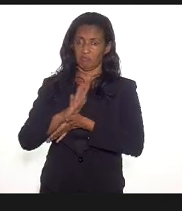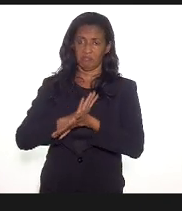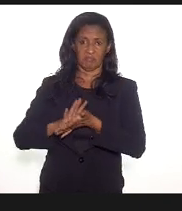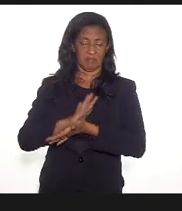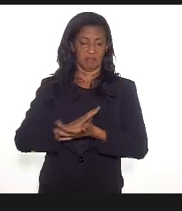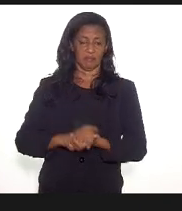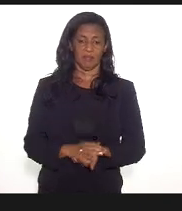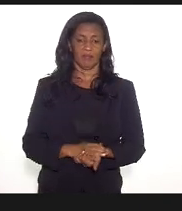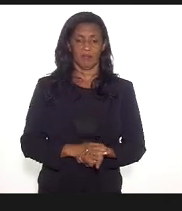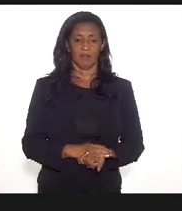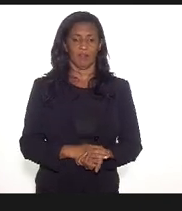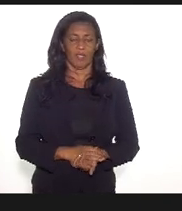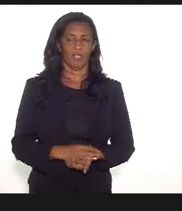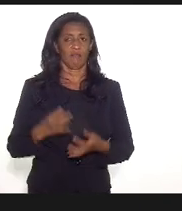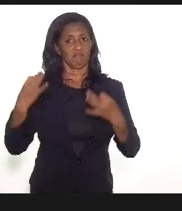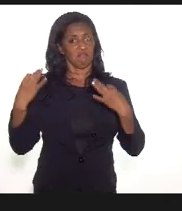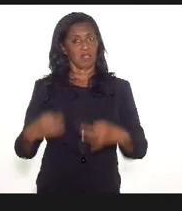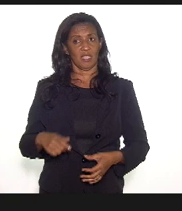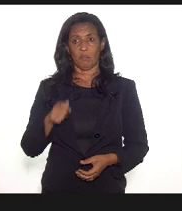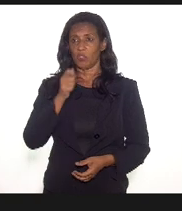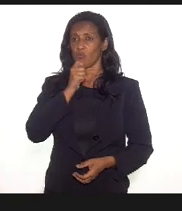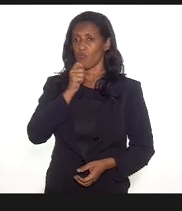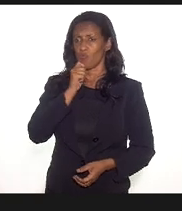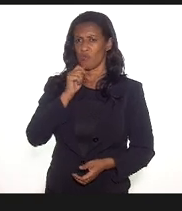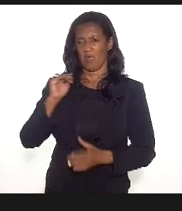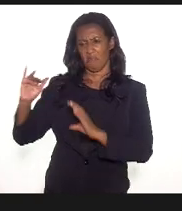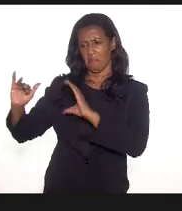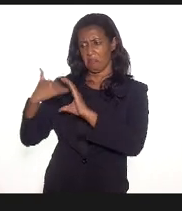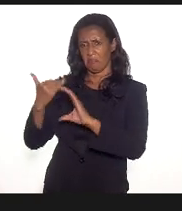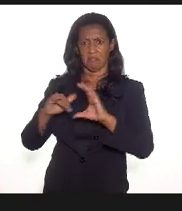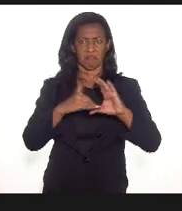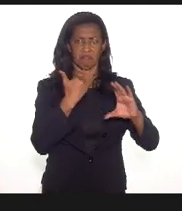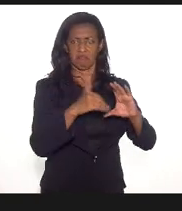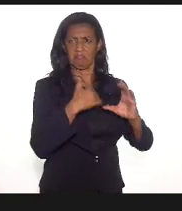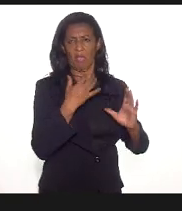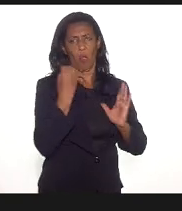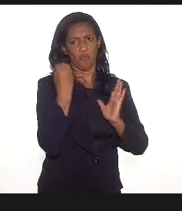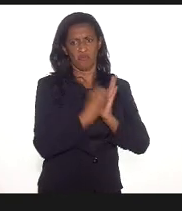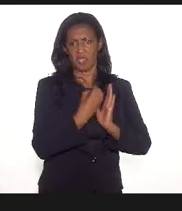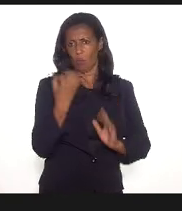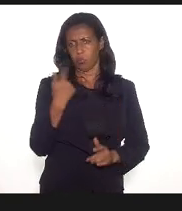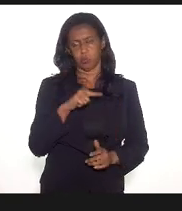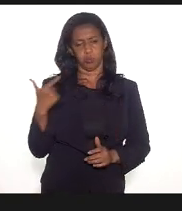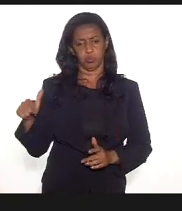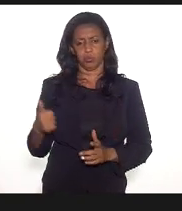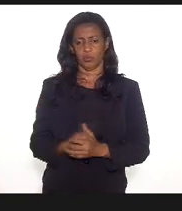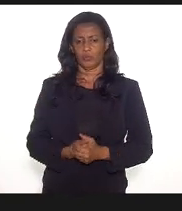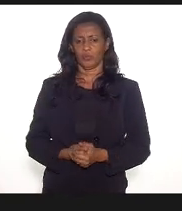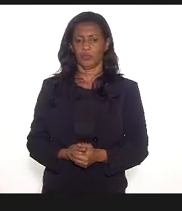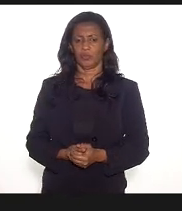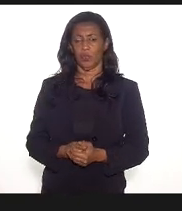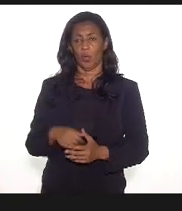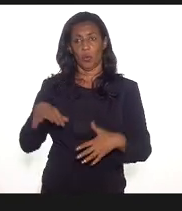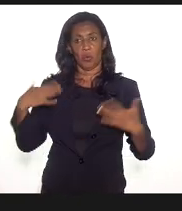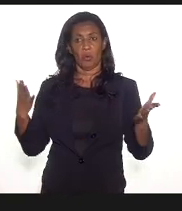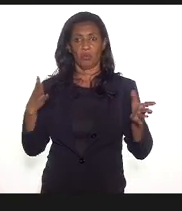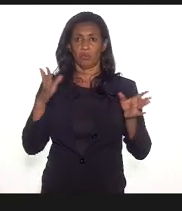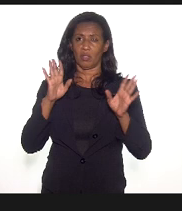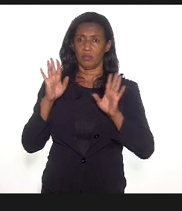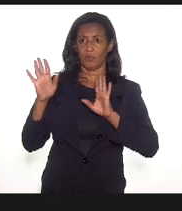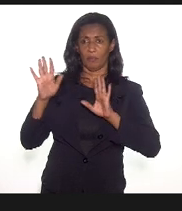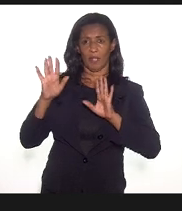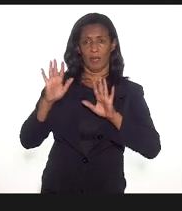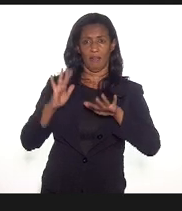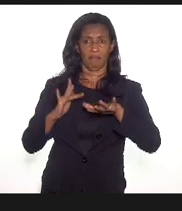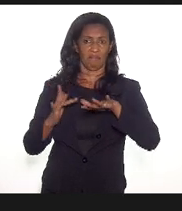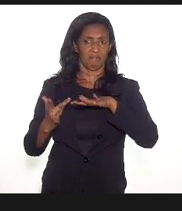isso. Certamente não houve nenhum envio de mensagem oficial, se foi só pelas redes sociais, é muito provável que